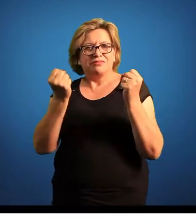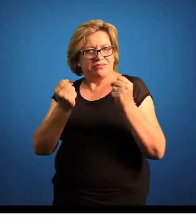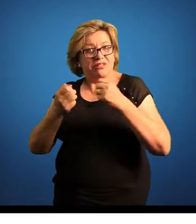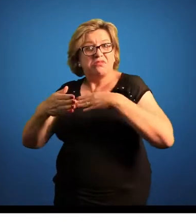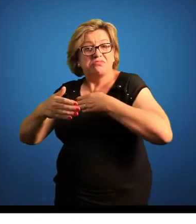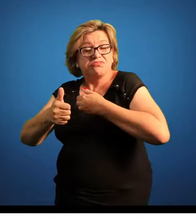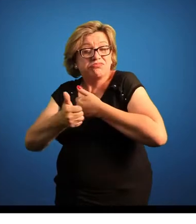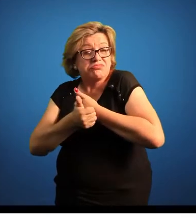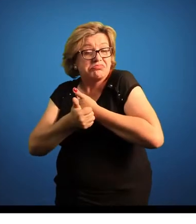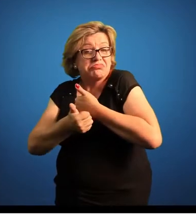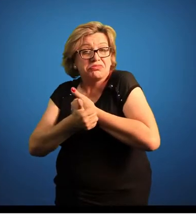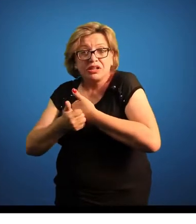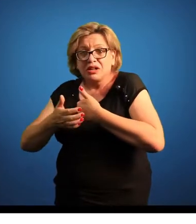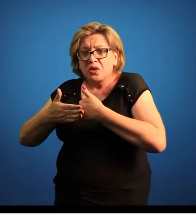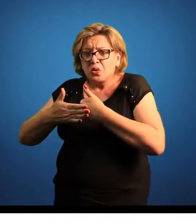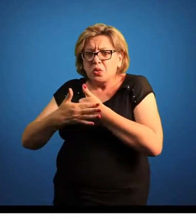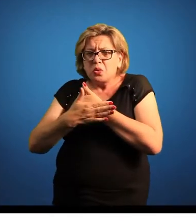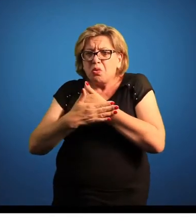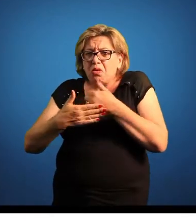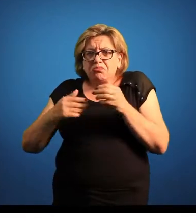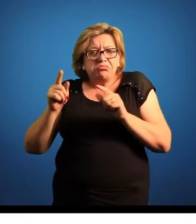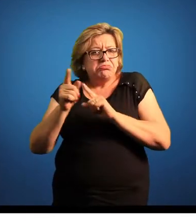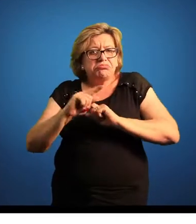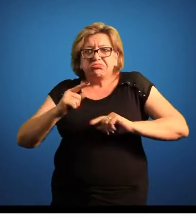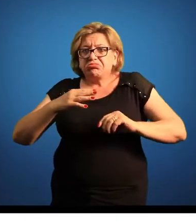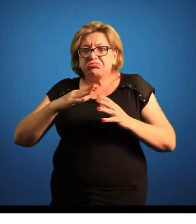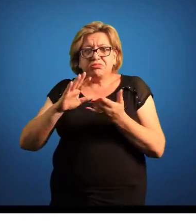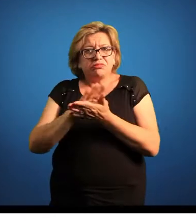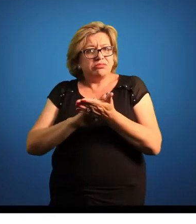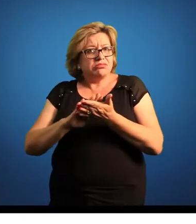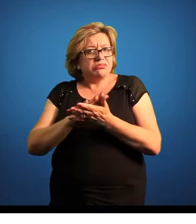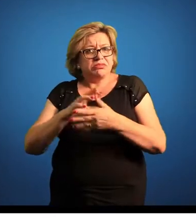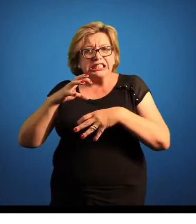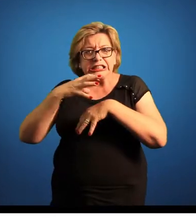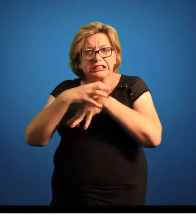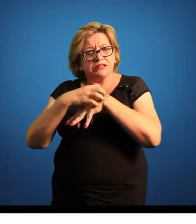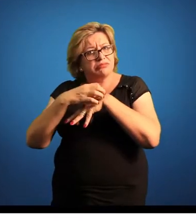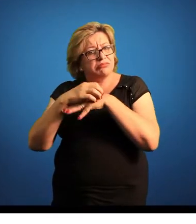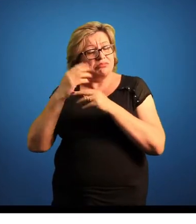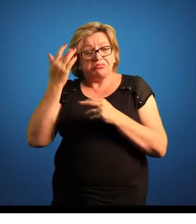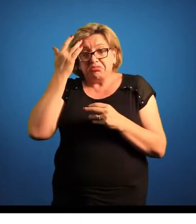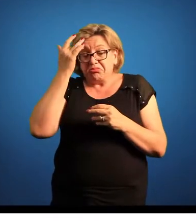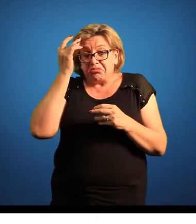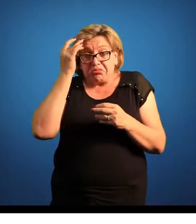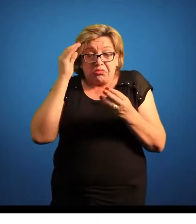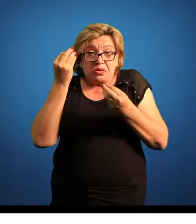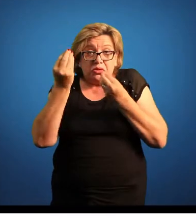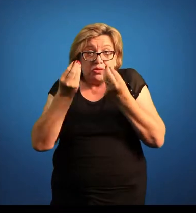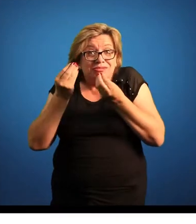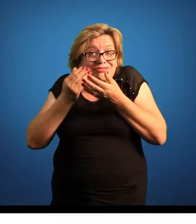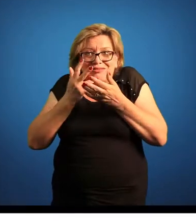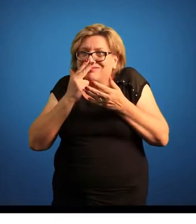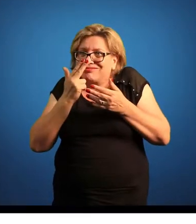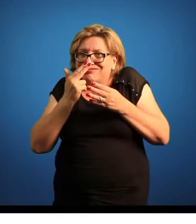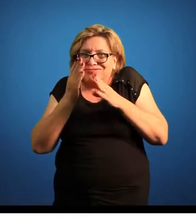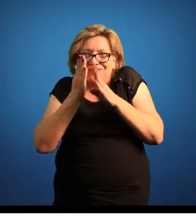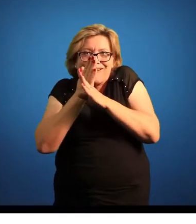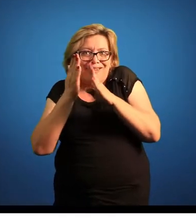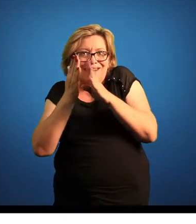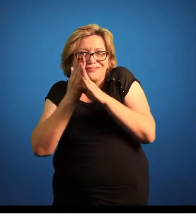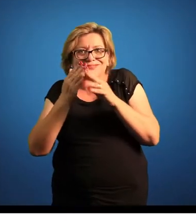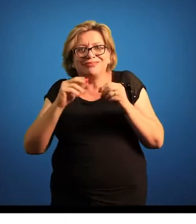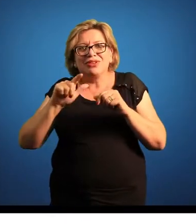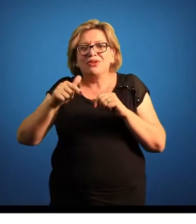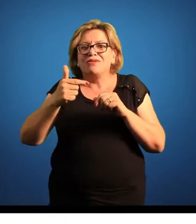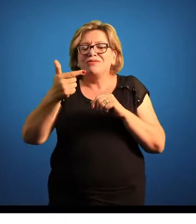esfregar nela à vontade, né? E ele não se queima. Não se sabe ao certo como é que ele engana a anêmona, né? Outro peixe, outra